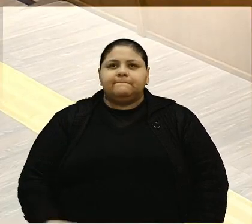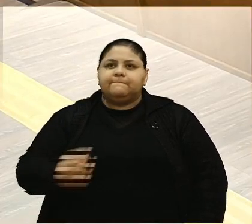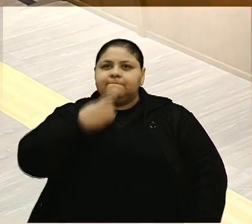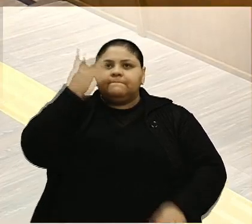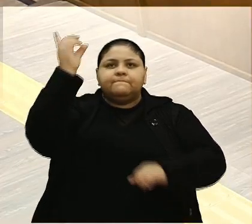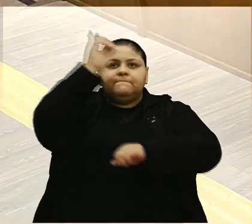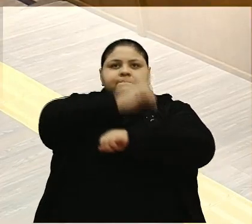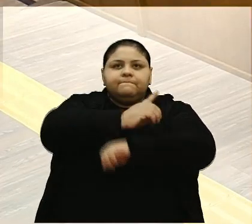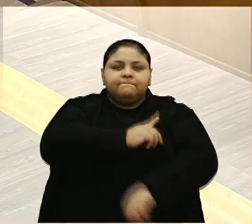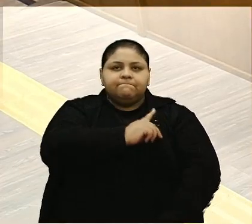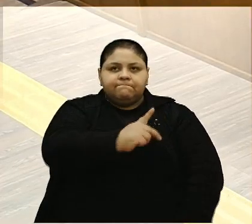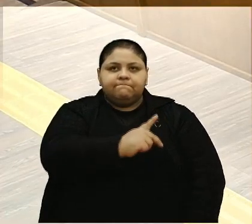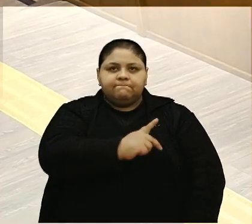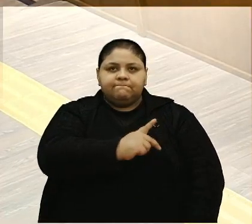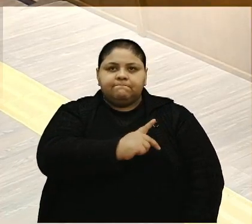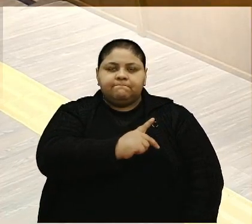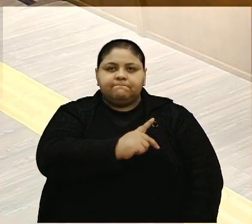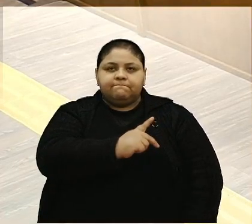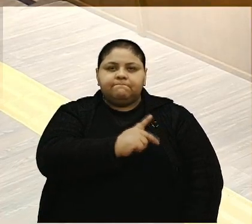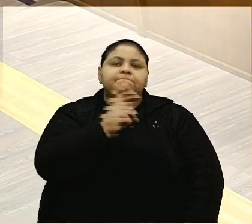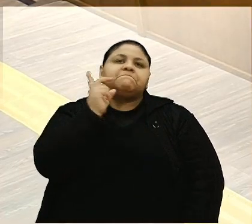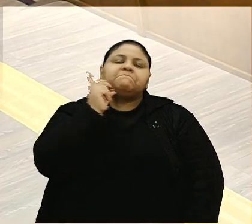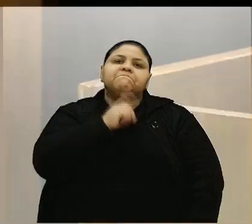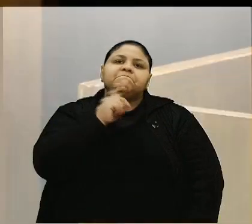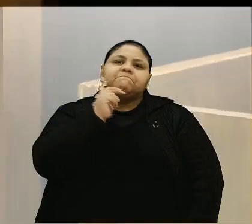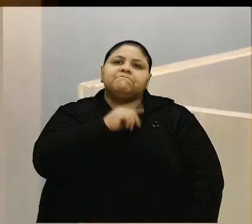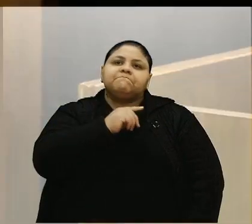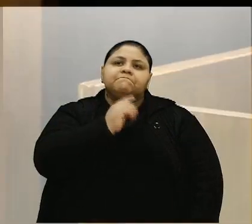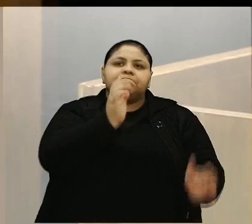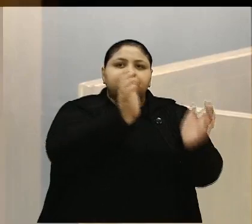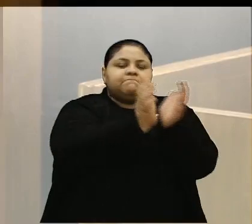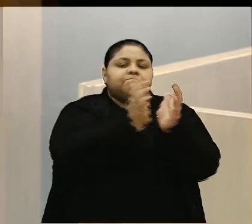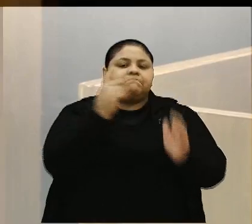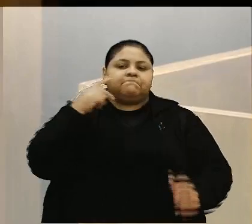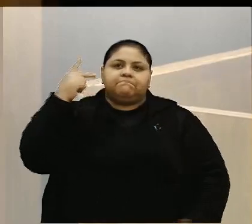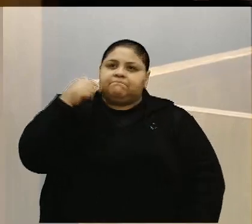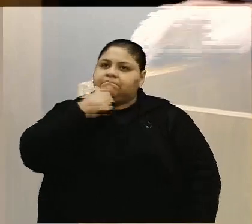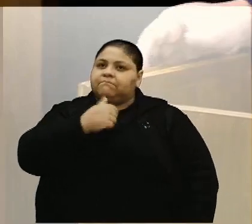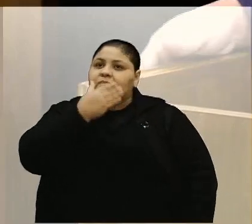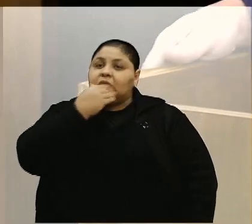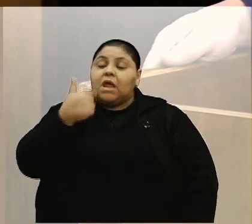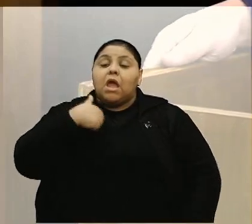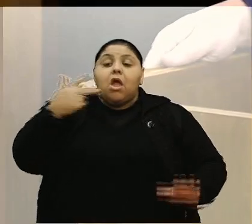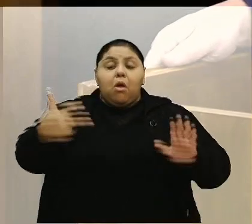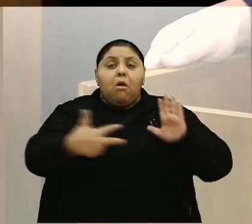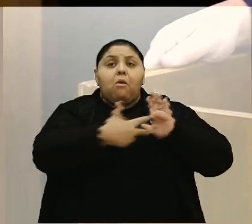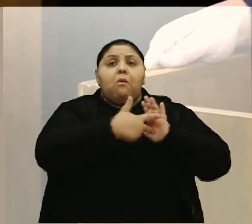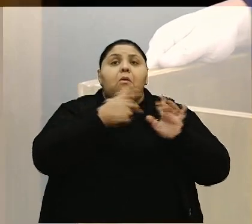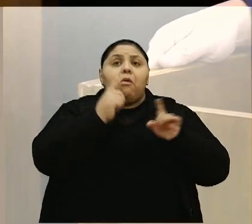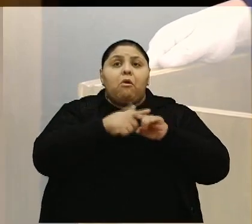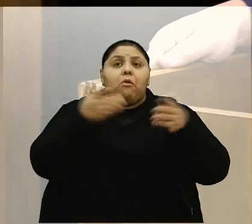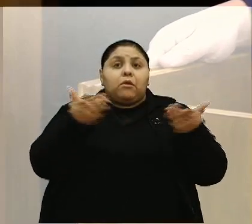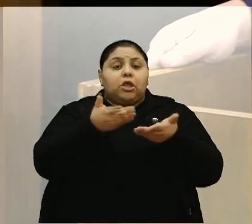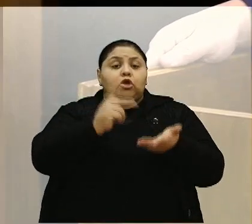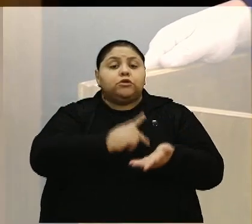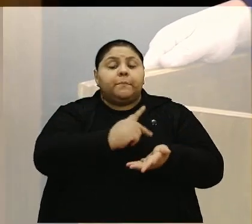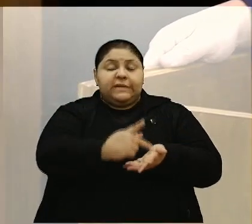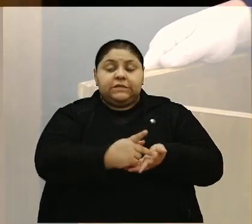Bom dia, presidente Renato, senhoras vereadoras e senhores vereadores. Eu prestei atenção até porque estava hoje